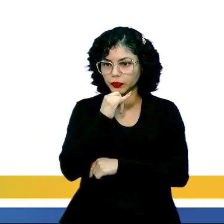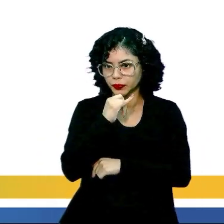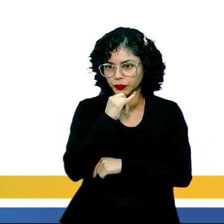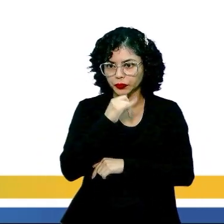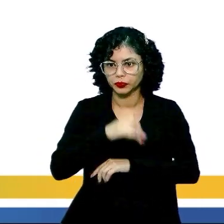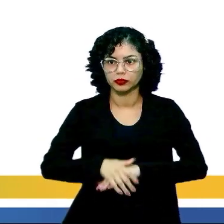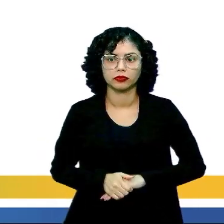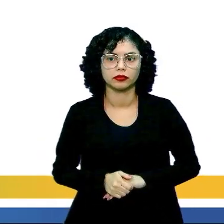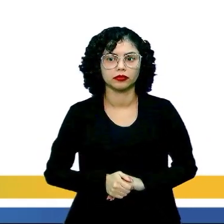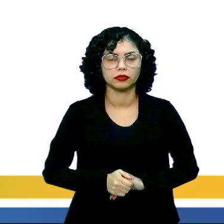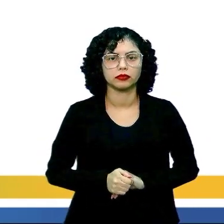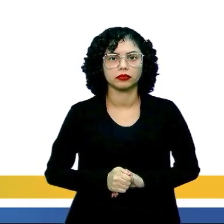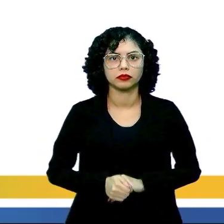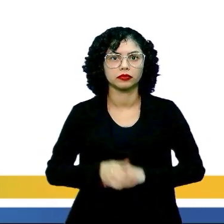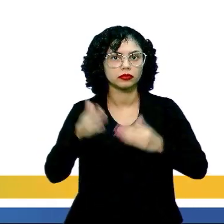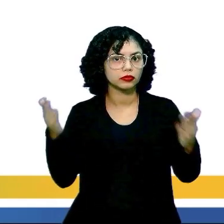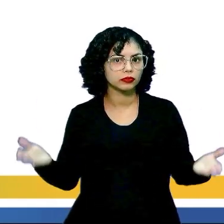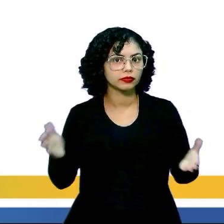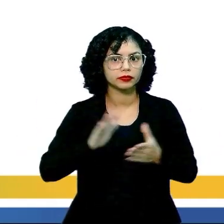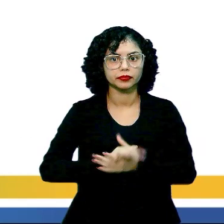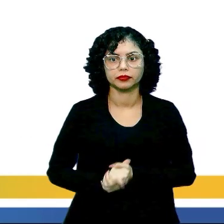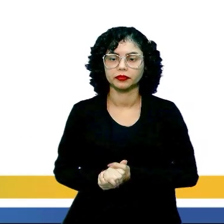tá? Então,